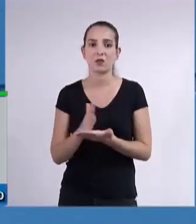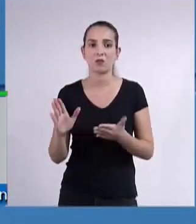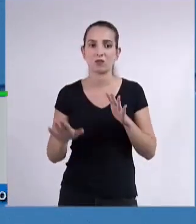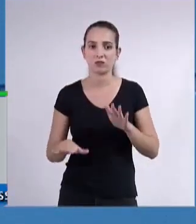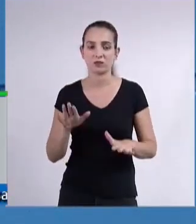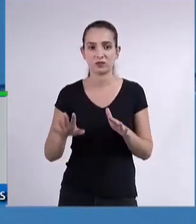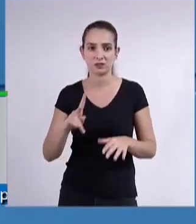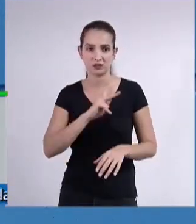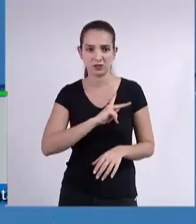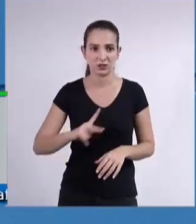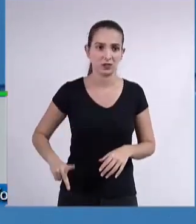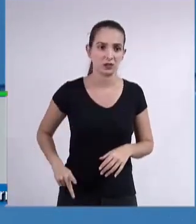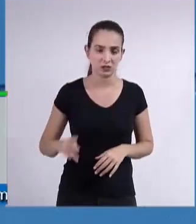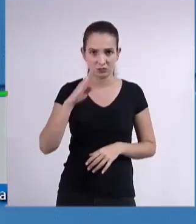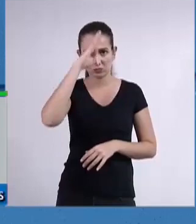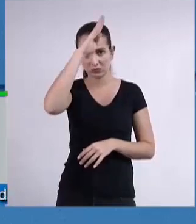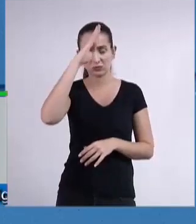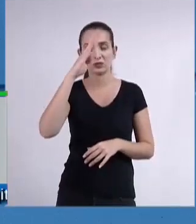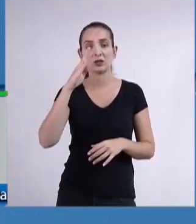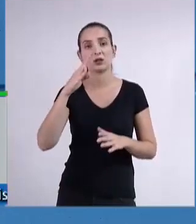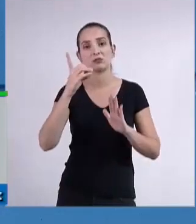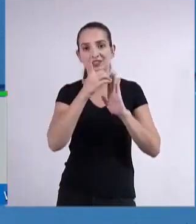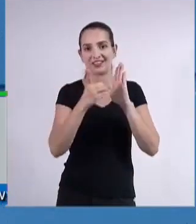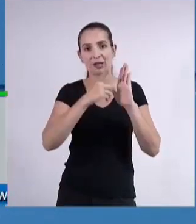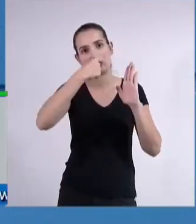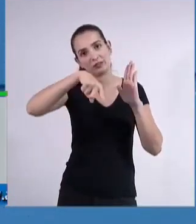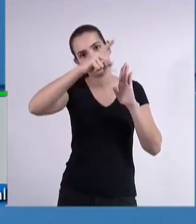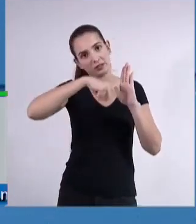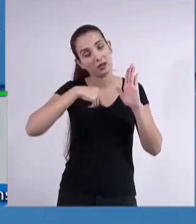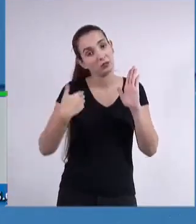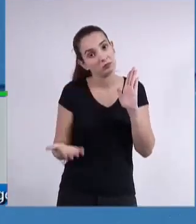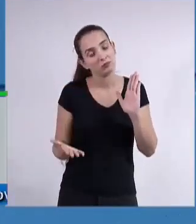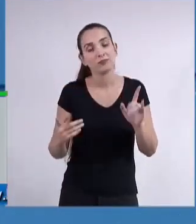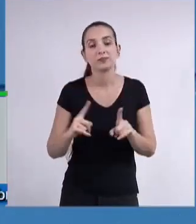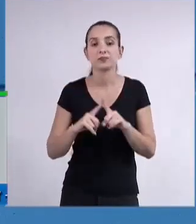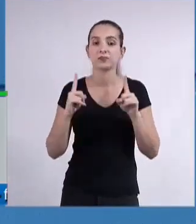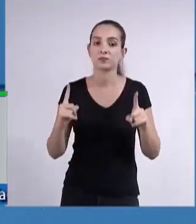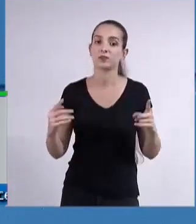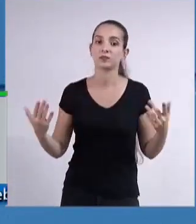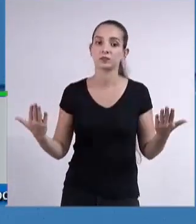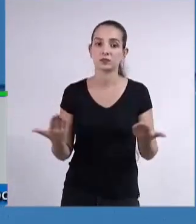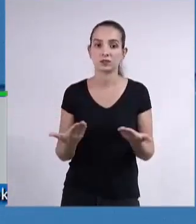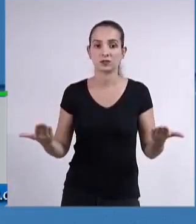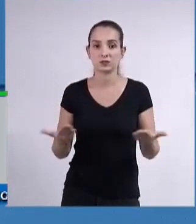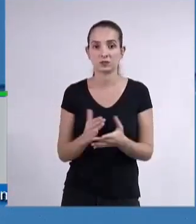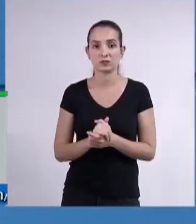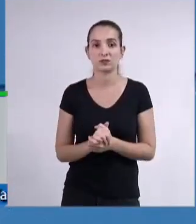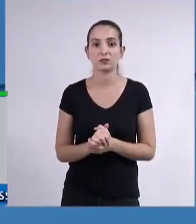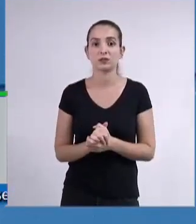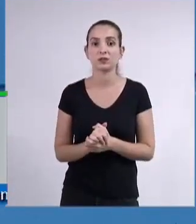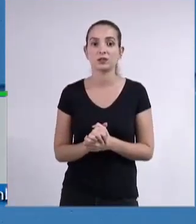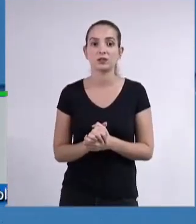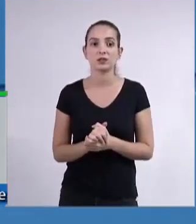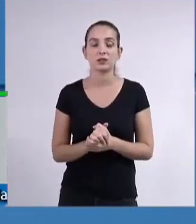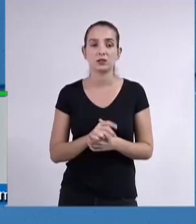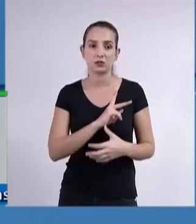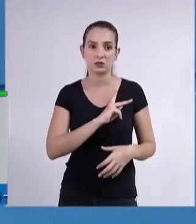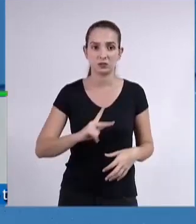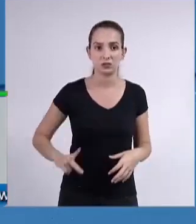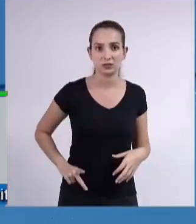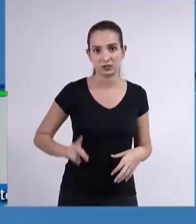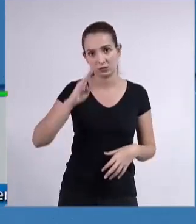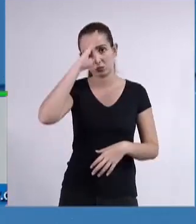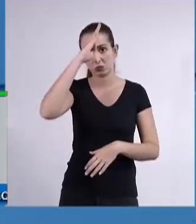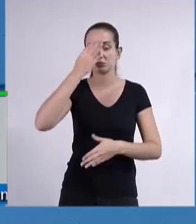os efeitos desse decreto ou revogá-lo, ele me garantiu que a interlocução com o presidente está sendo muito boa e que